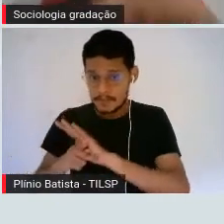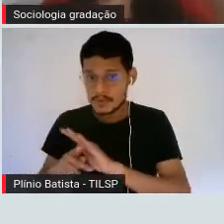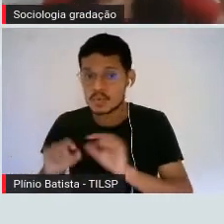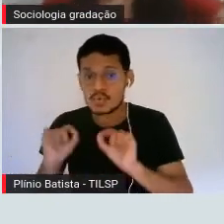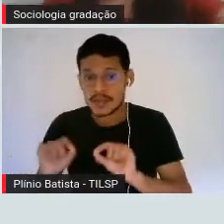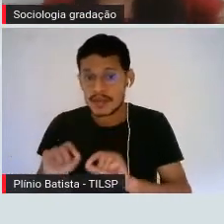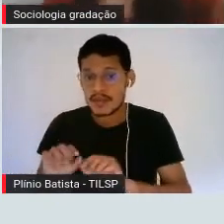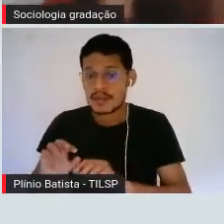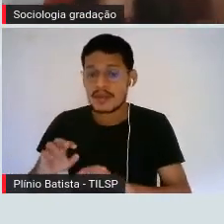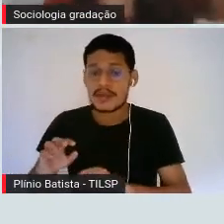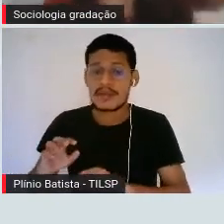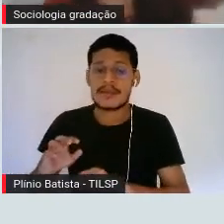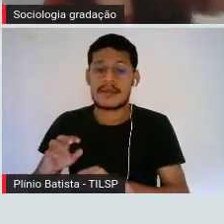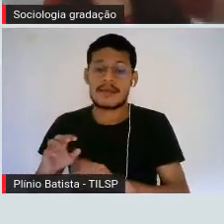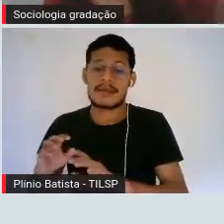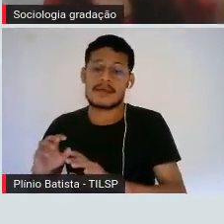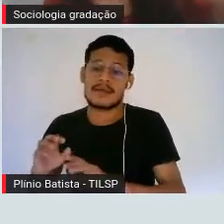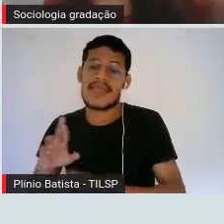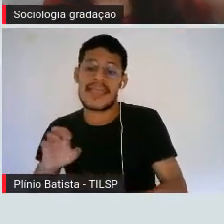Francesa.